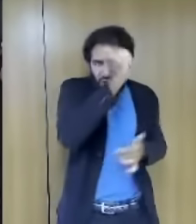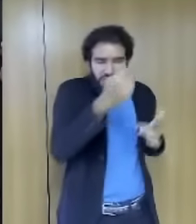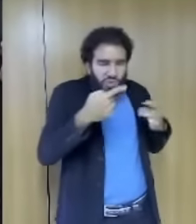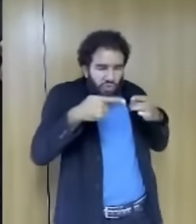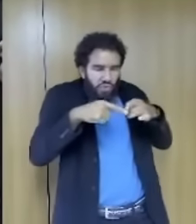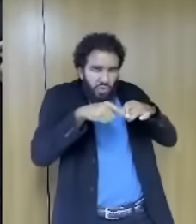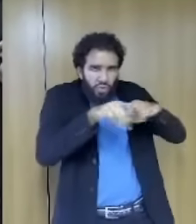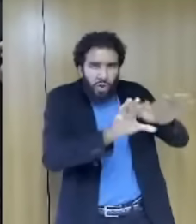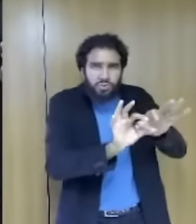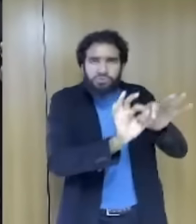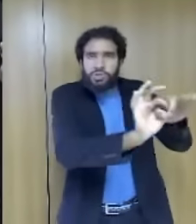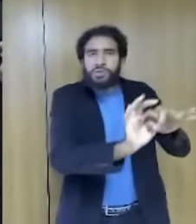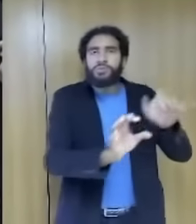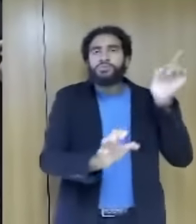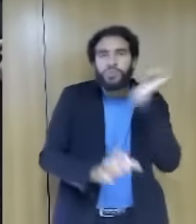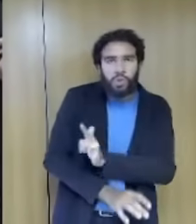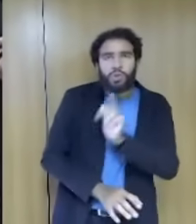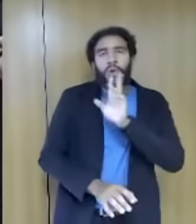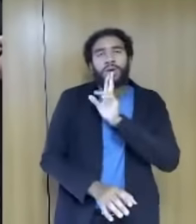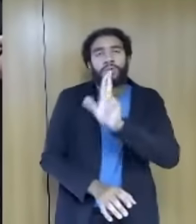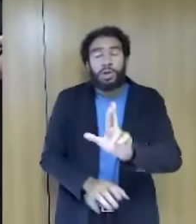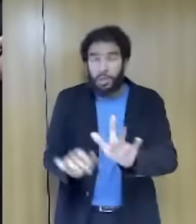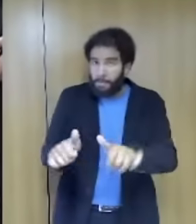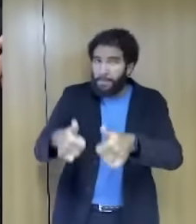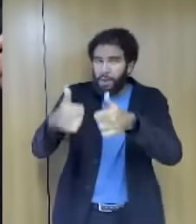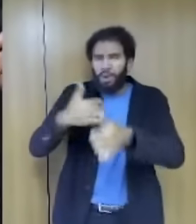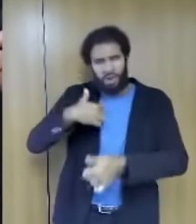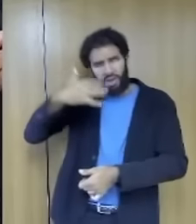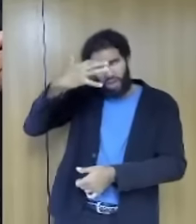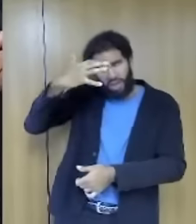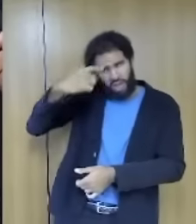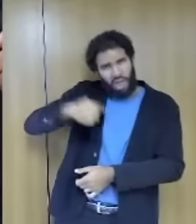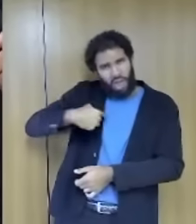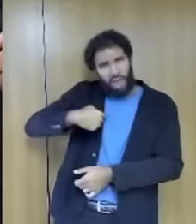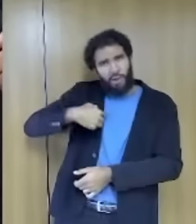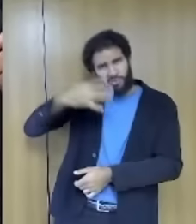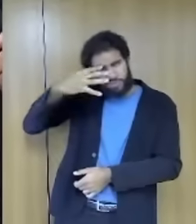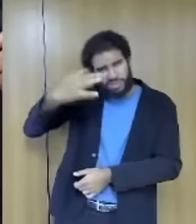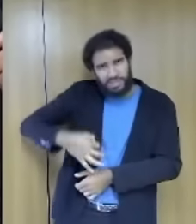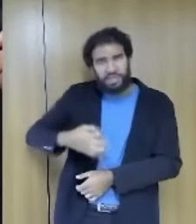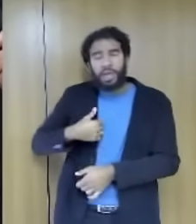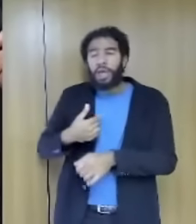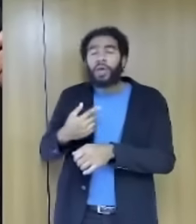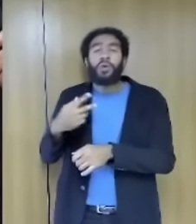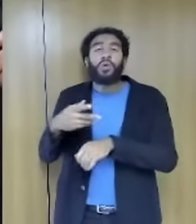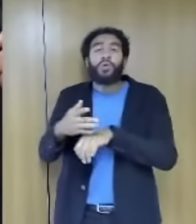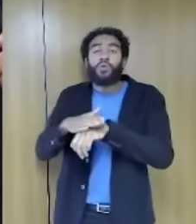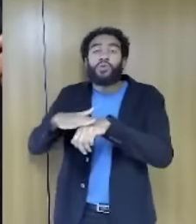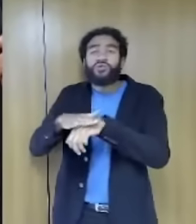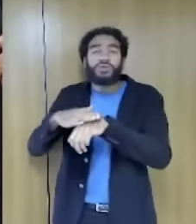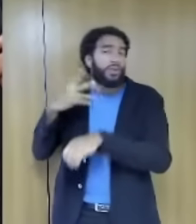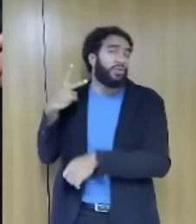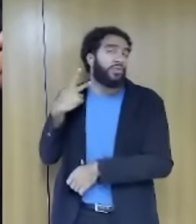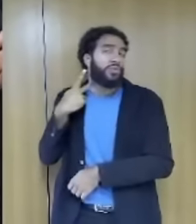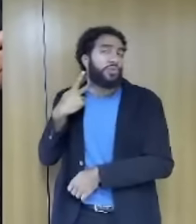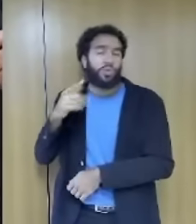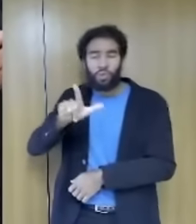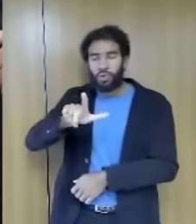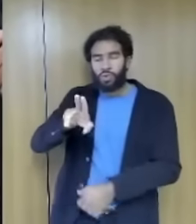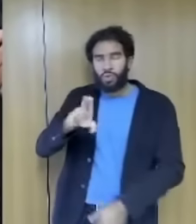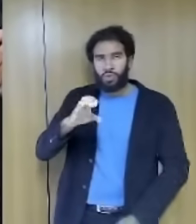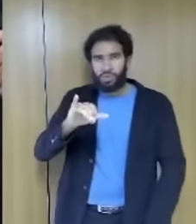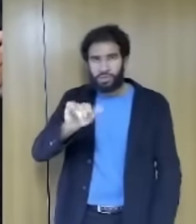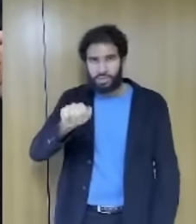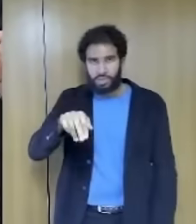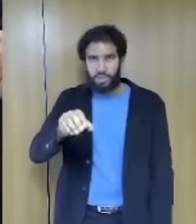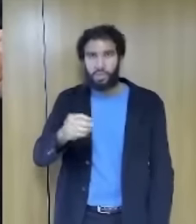decisivo para esse resultado. Eu mesmo tenho conversado com o Procurador-Geral de Justiça do Rio de Janeiro, doutor Luciano, já falei com ele